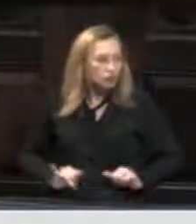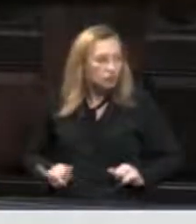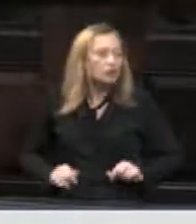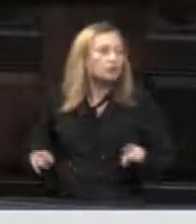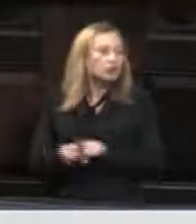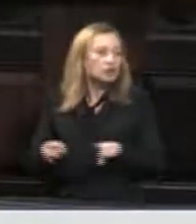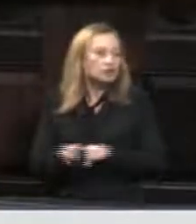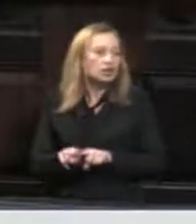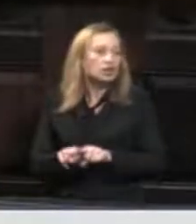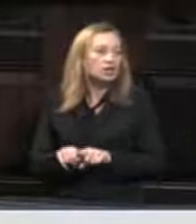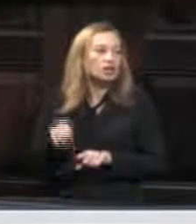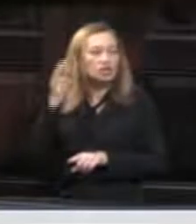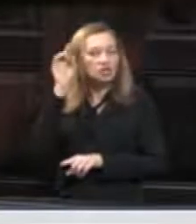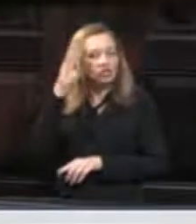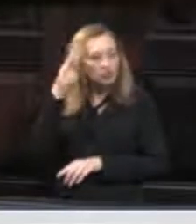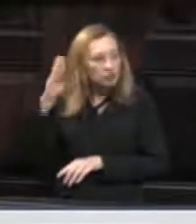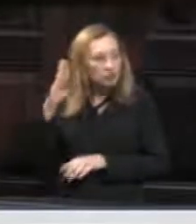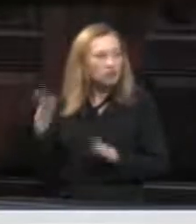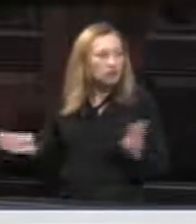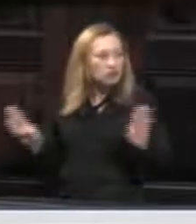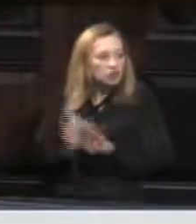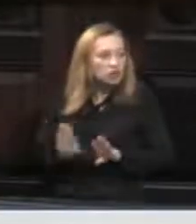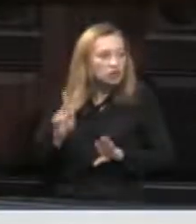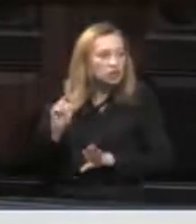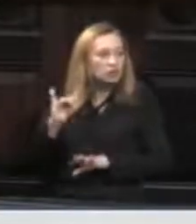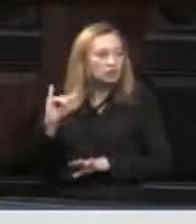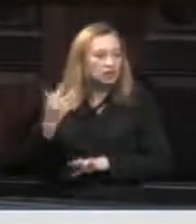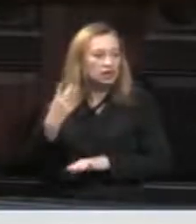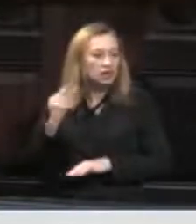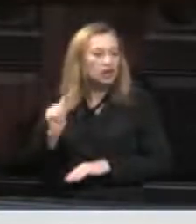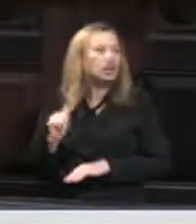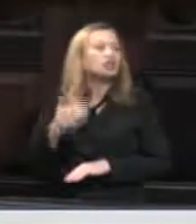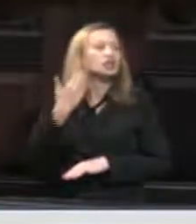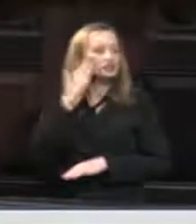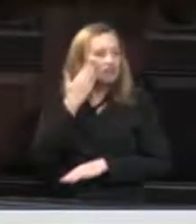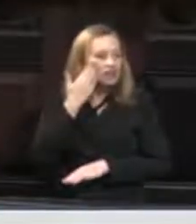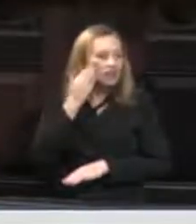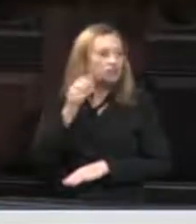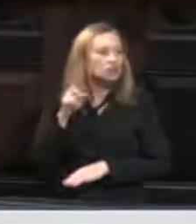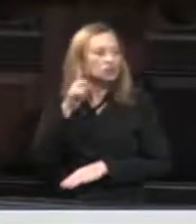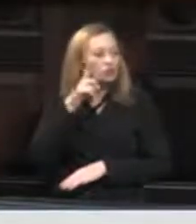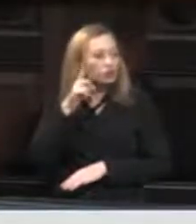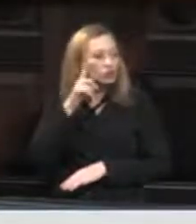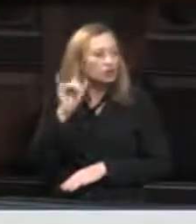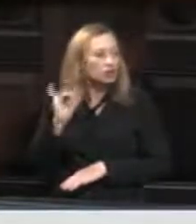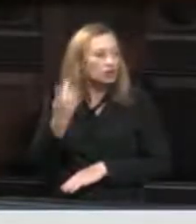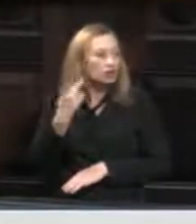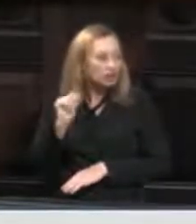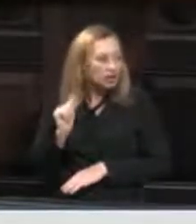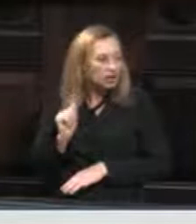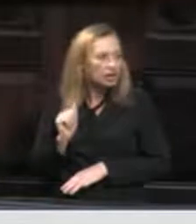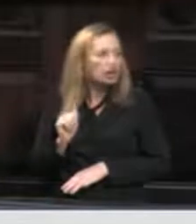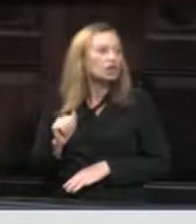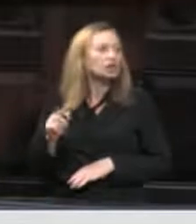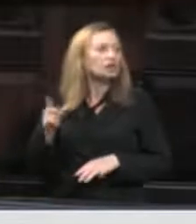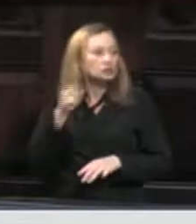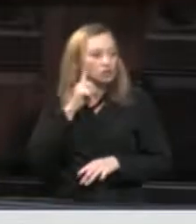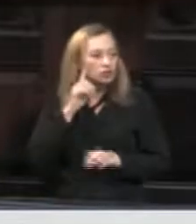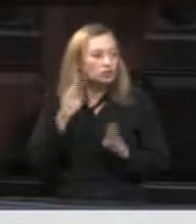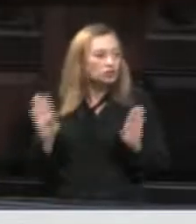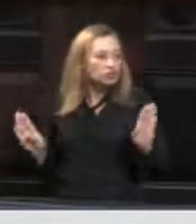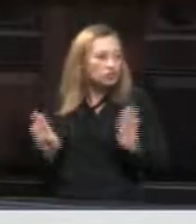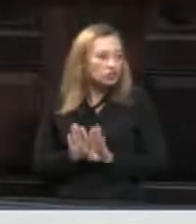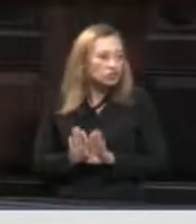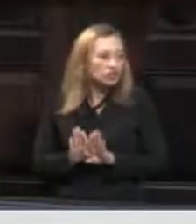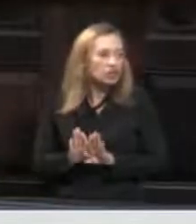fechamento do IPDH. E é fundamental que a gente entenda que a cada dia que o IPDH segue fechado, é